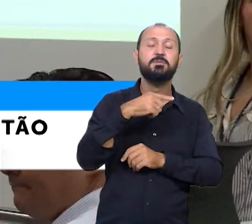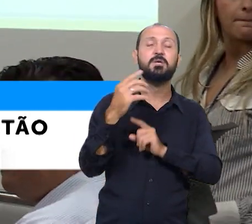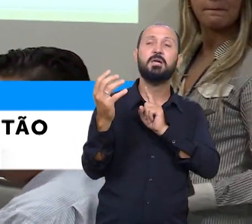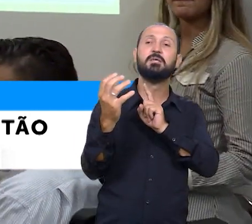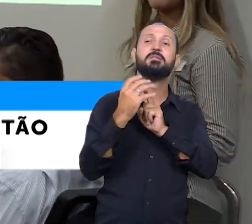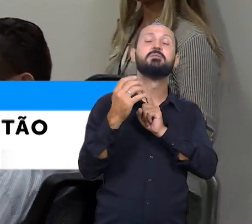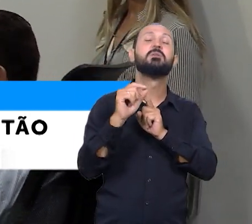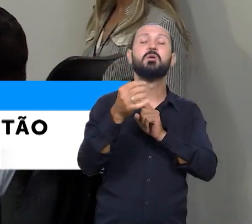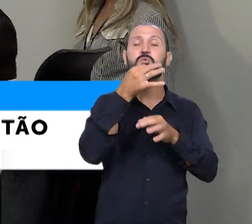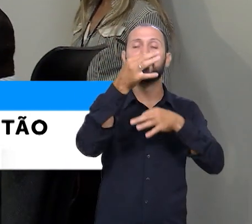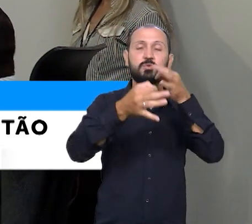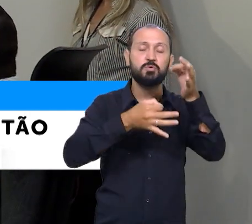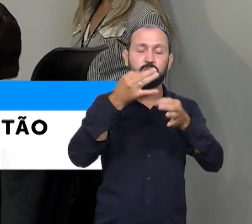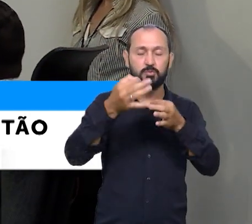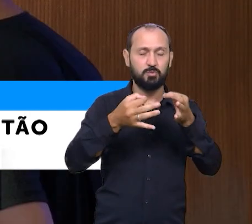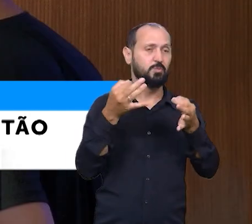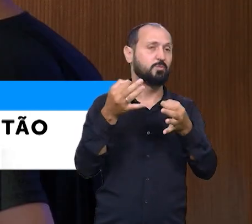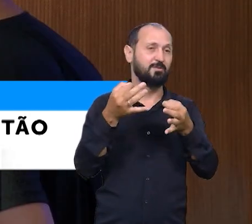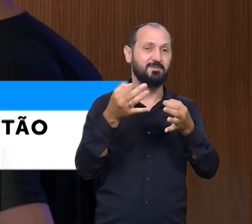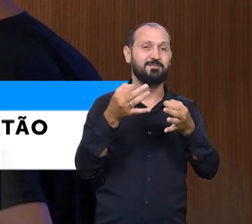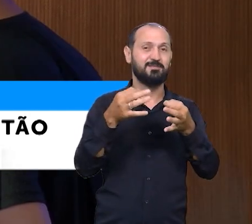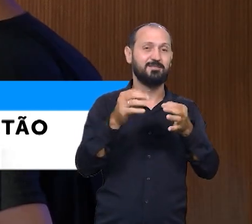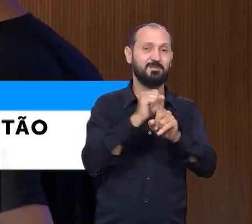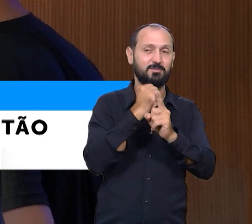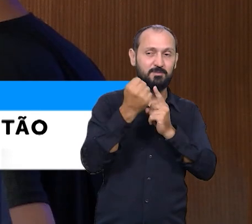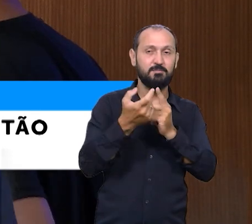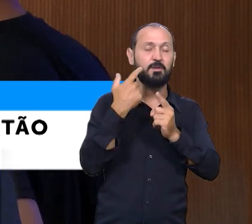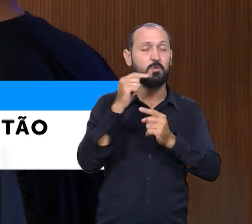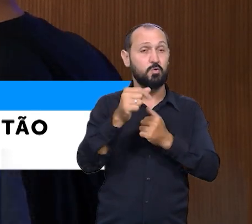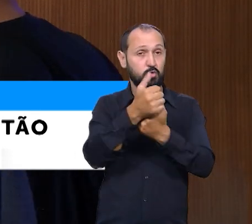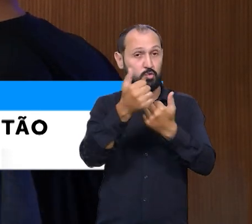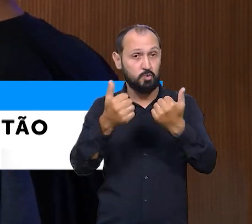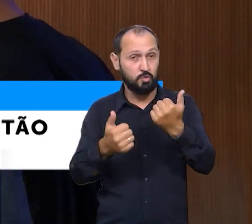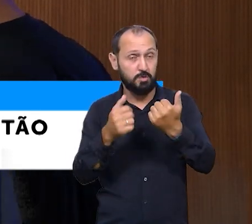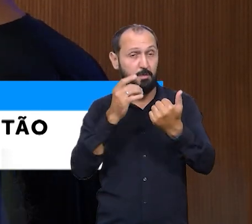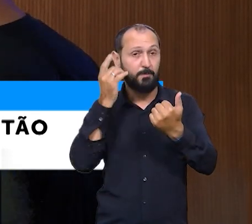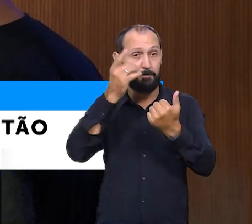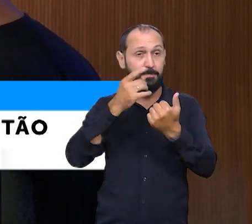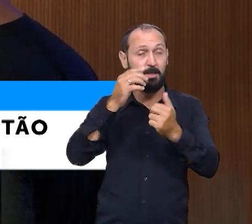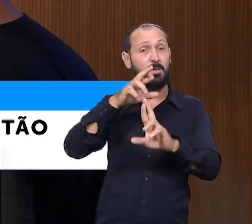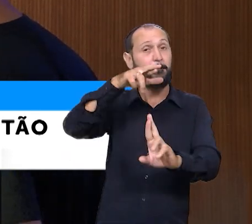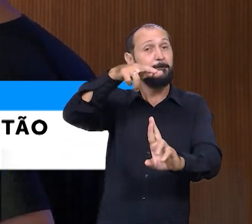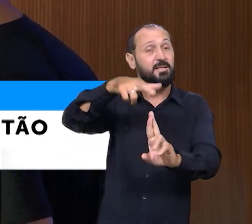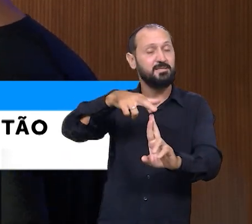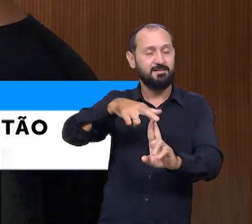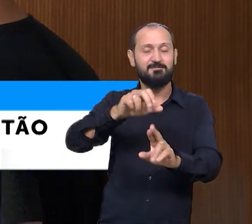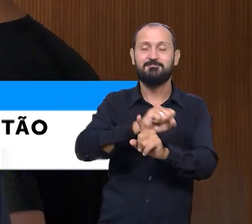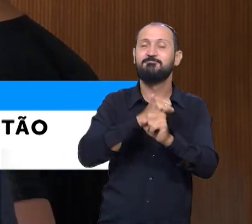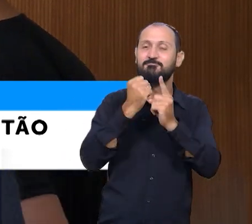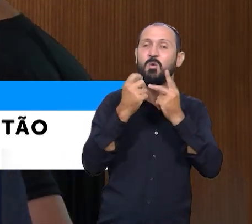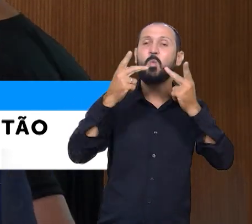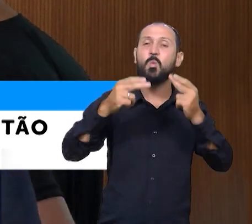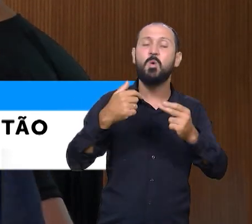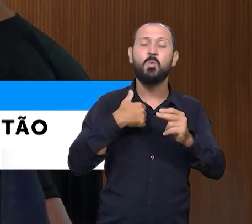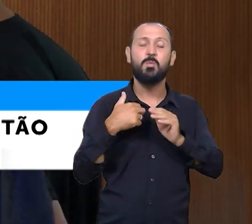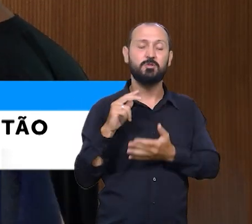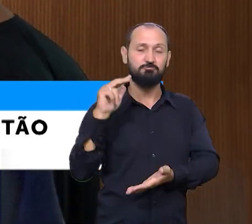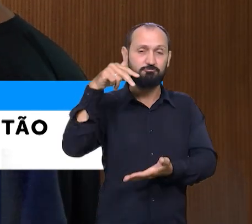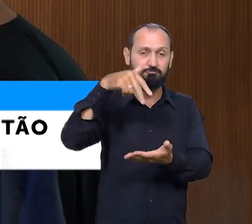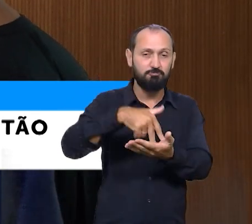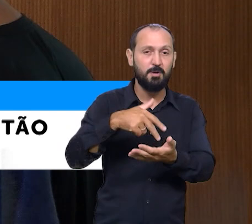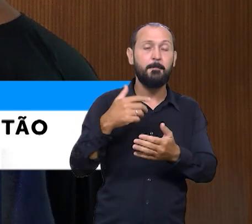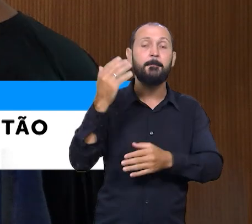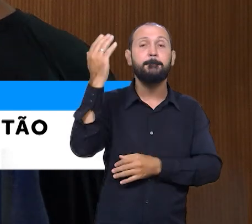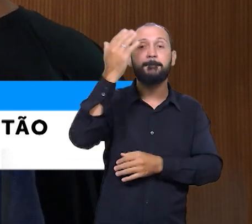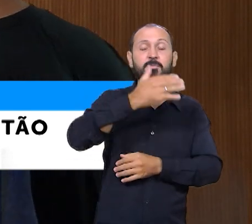buscar as aspirações da sociedade. Os deputados são membros representantes da sociedade. Da mesma forma como a gente